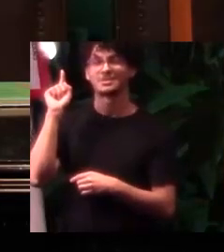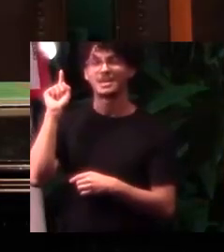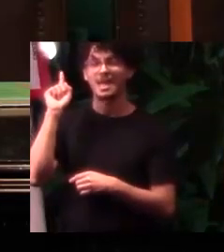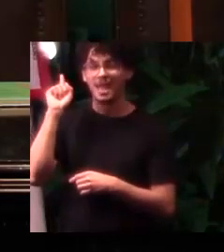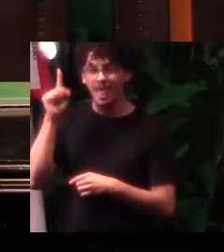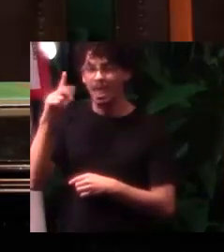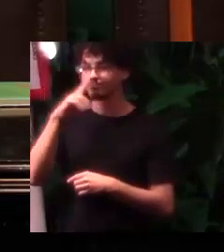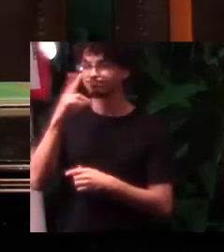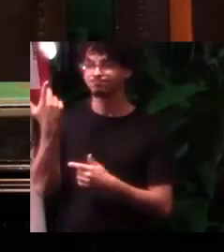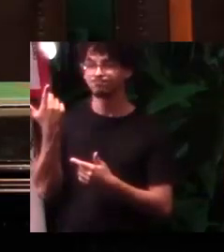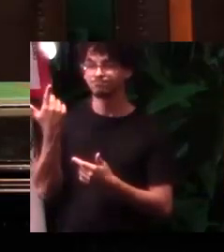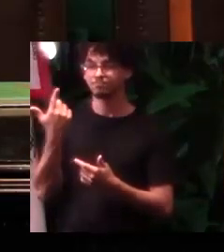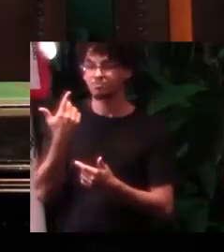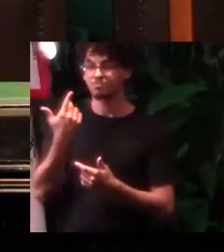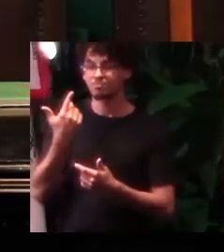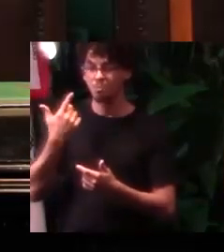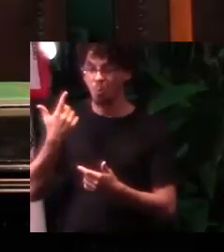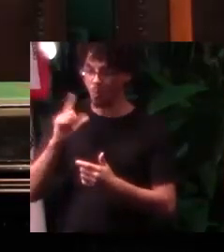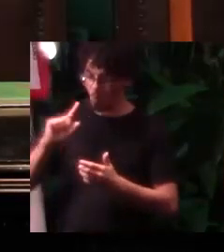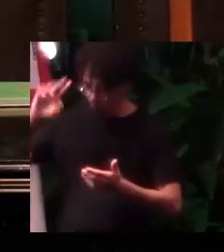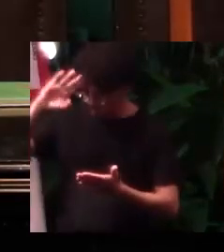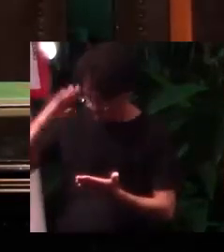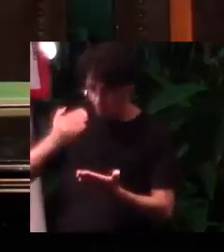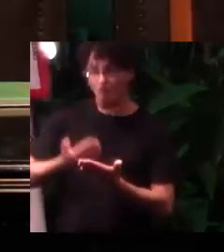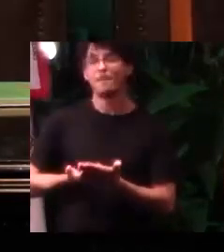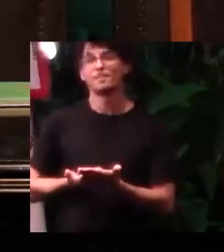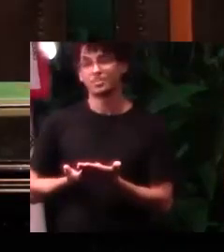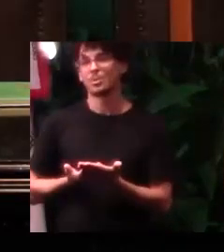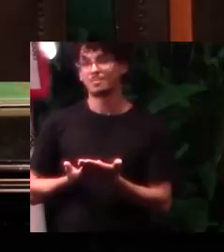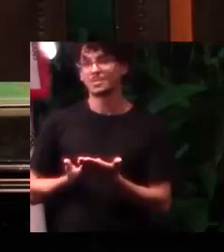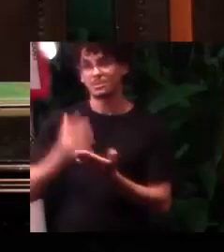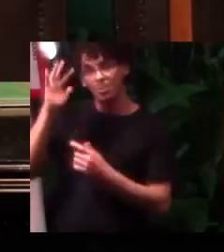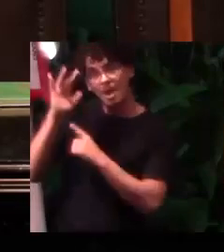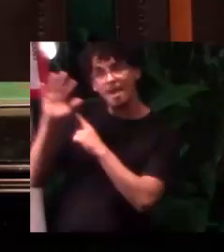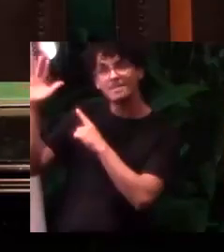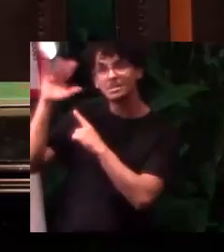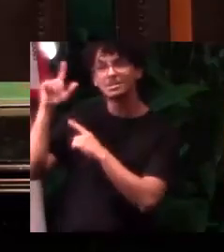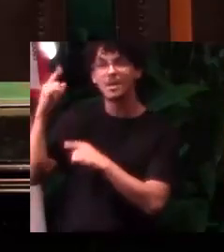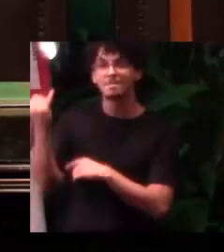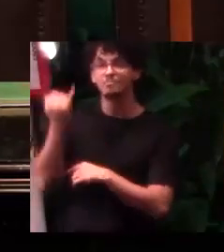este compromisso com a imaginação como algo que aponta